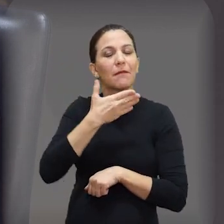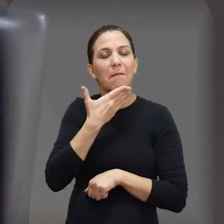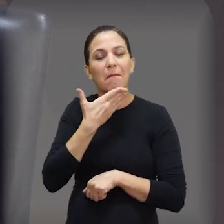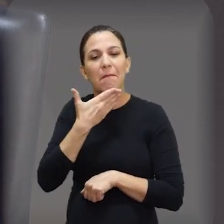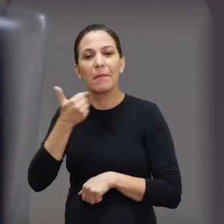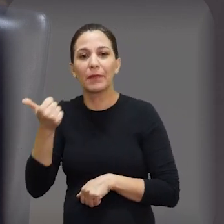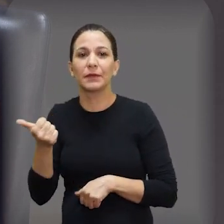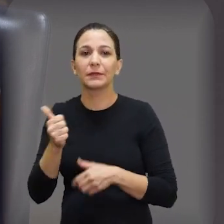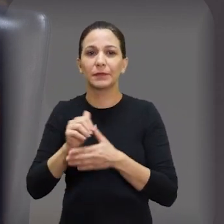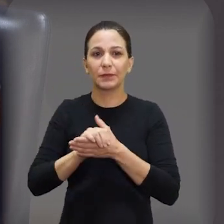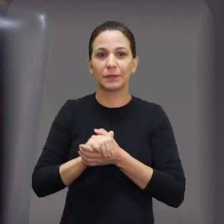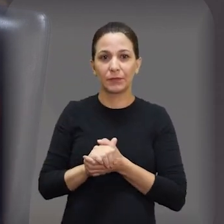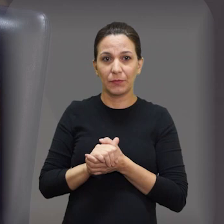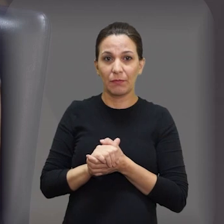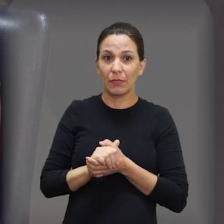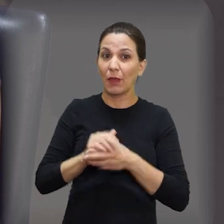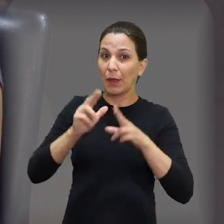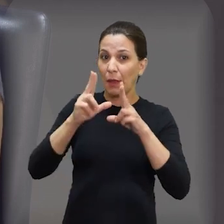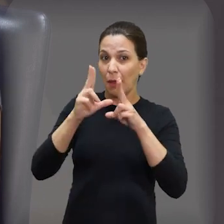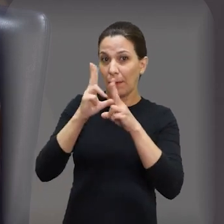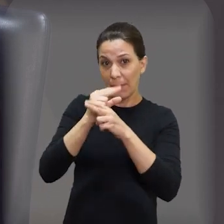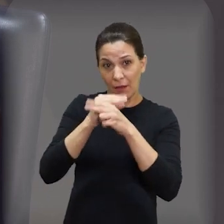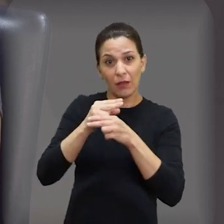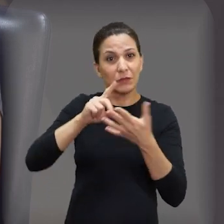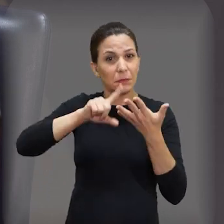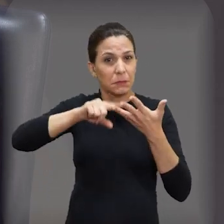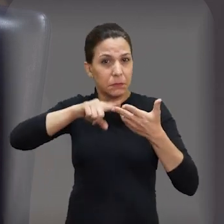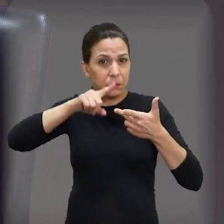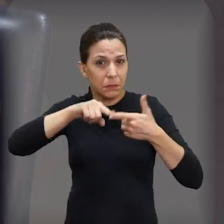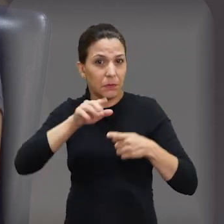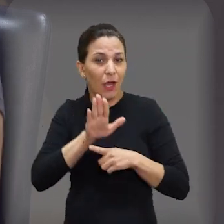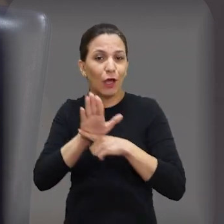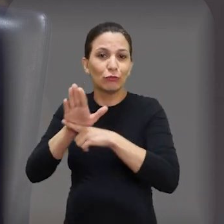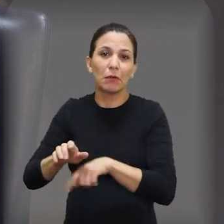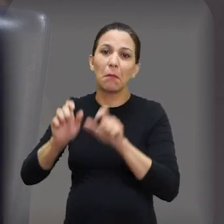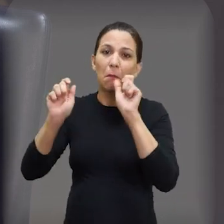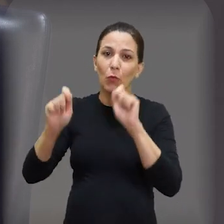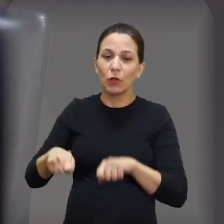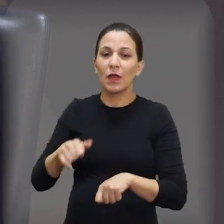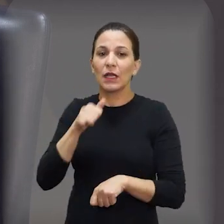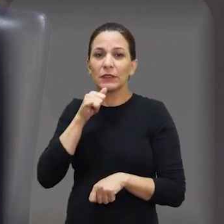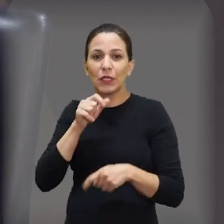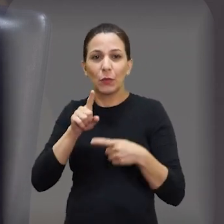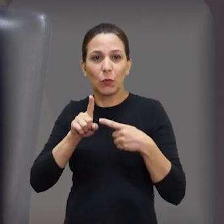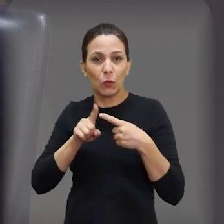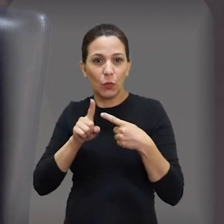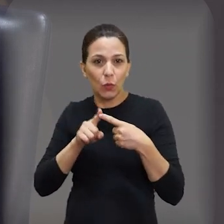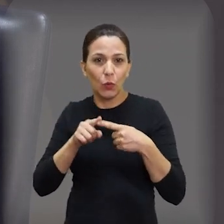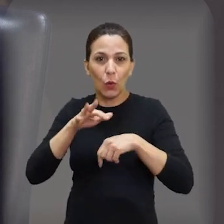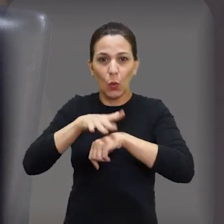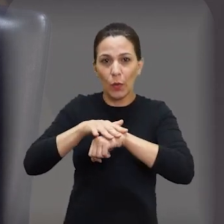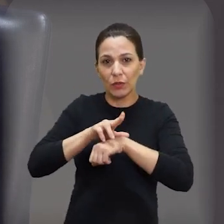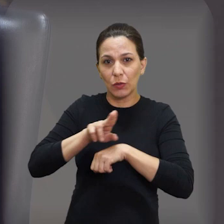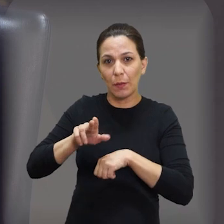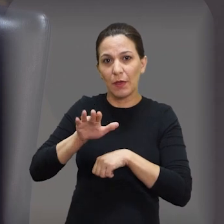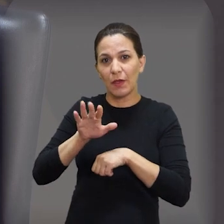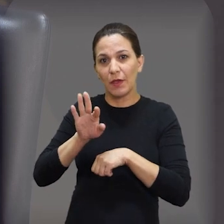isso melhorar também o dia a dia, as atividades na escola, atividades cotidianas